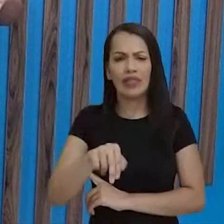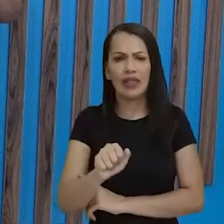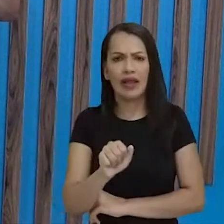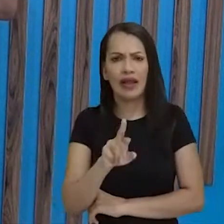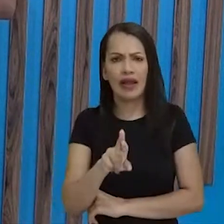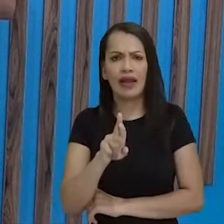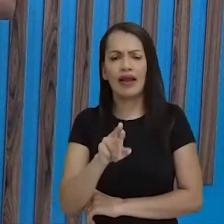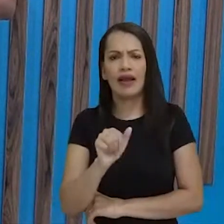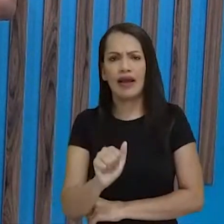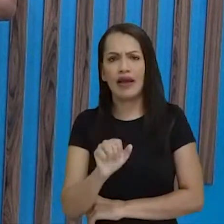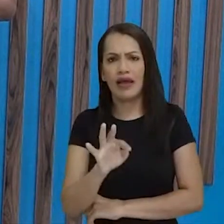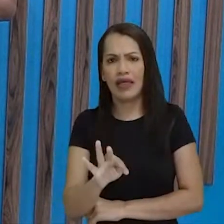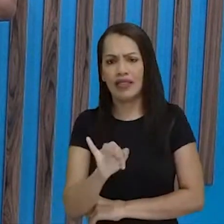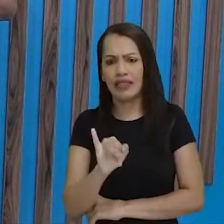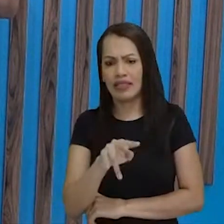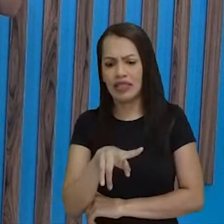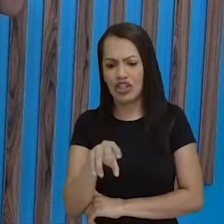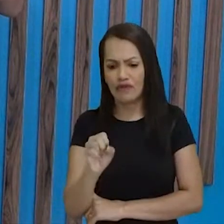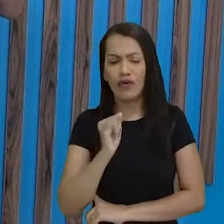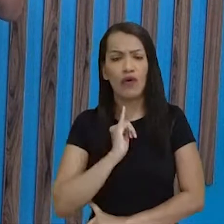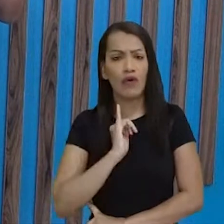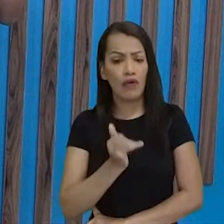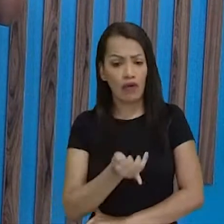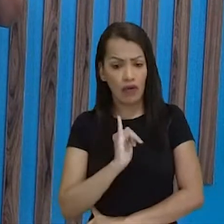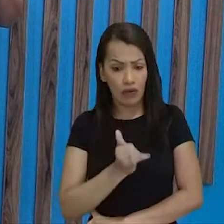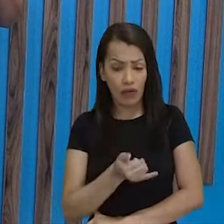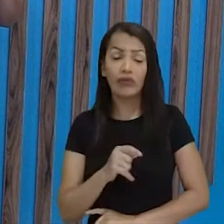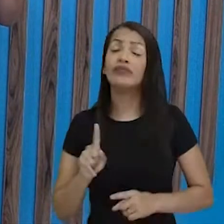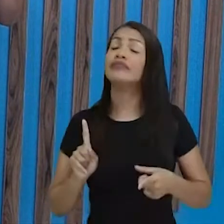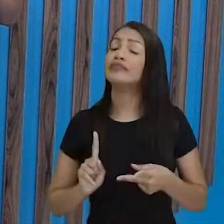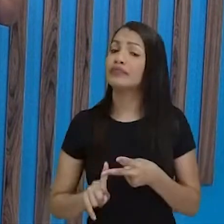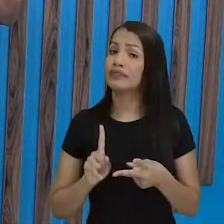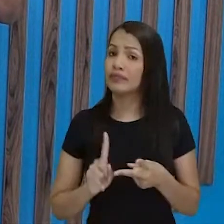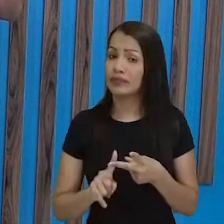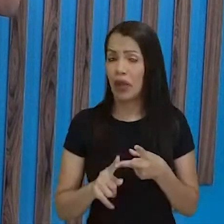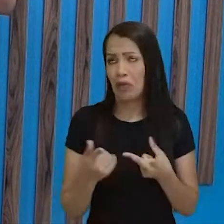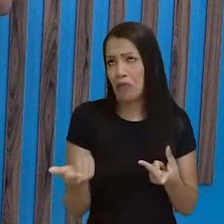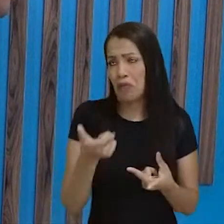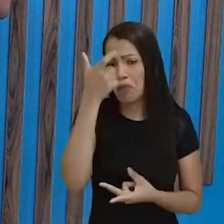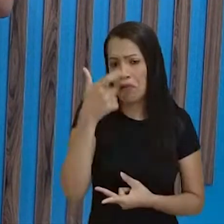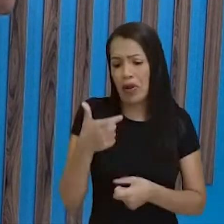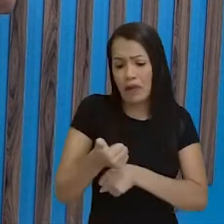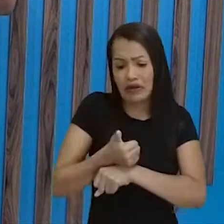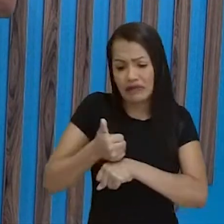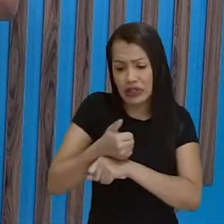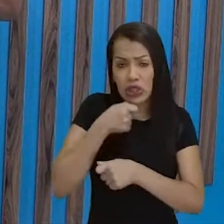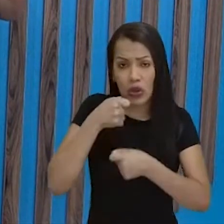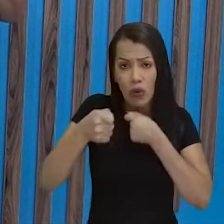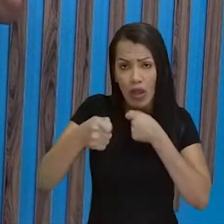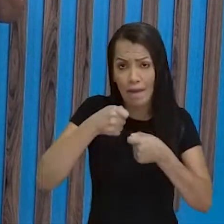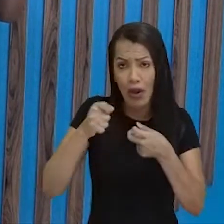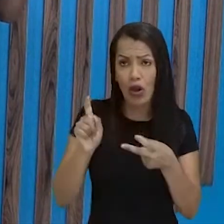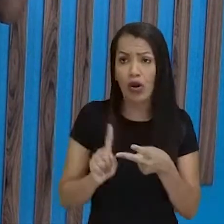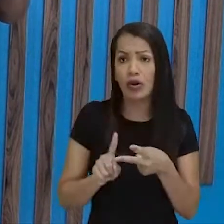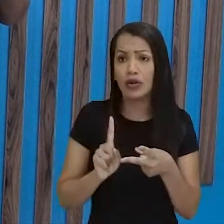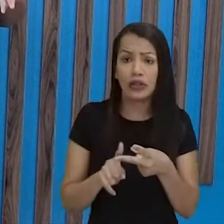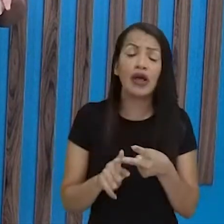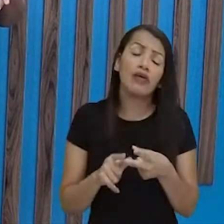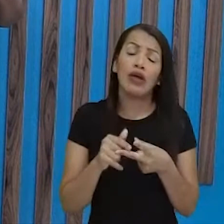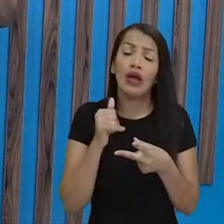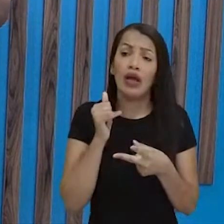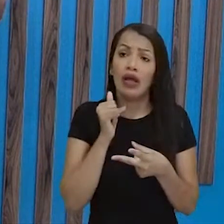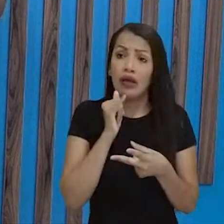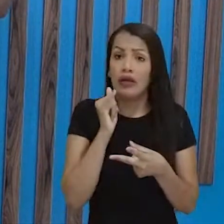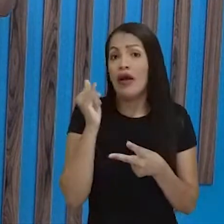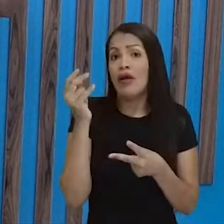ser o jornalista, pode ser o repórter. Ele é informativo, porque ele vai lhe informar do que está